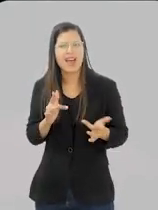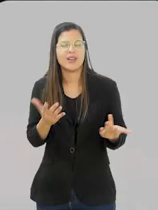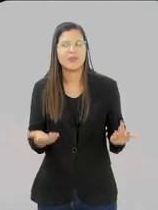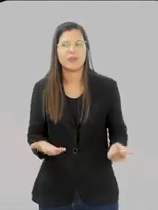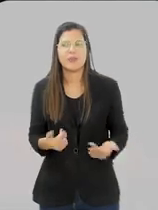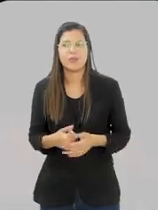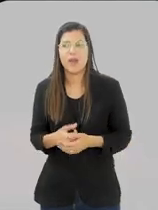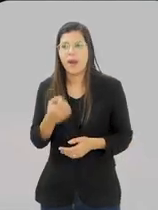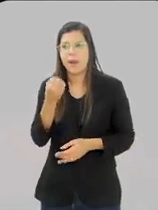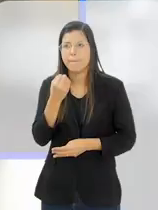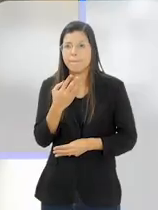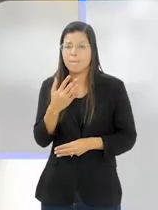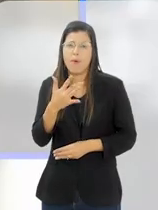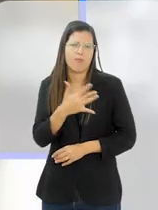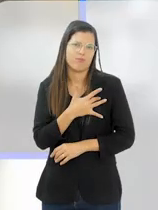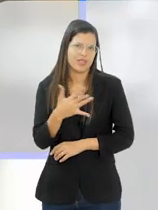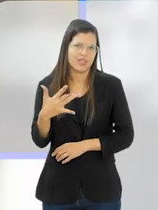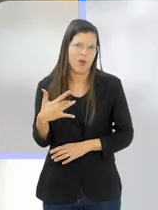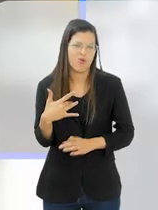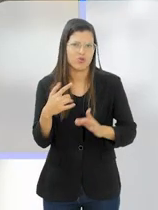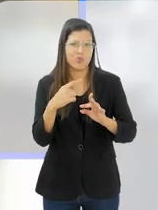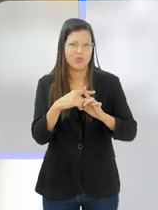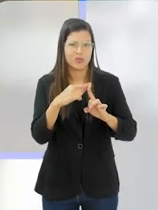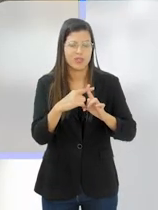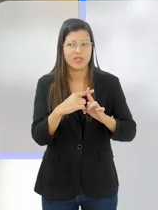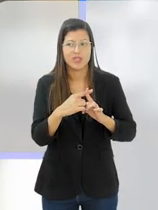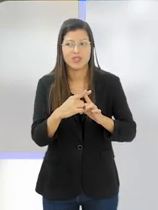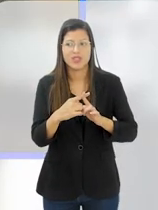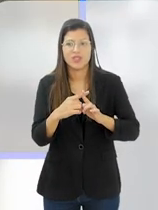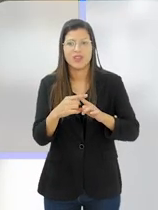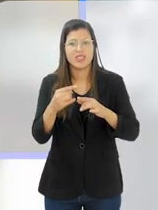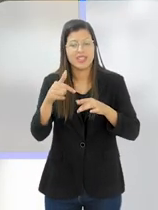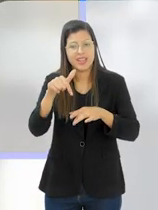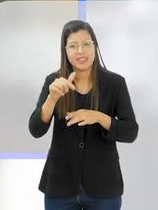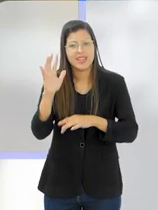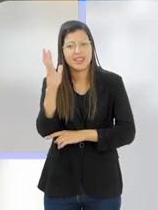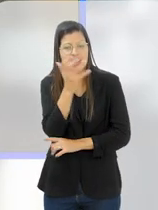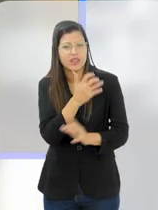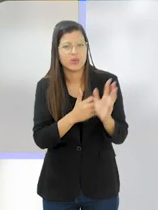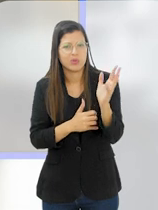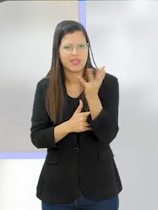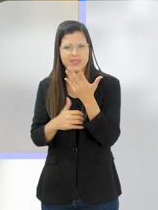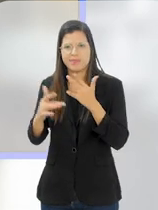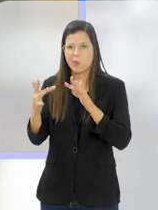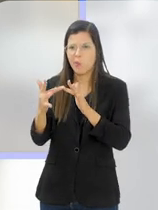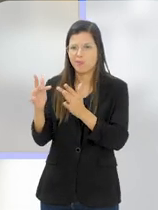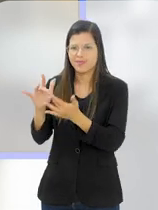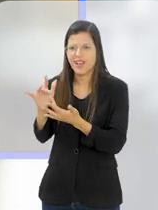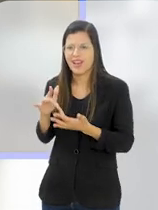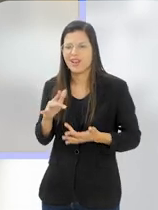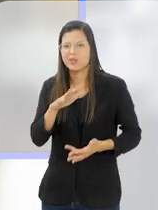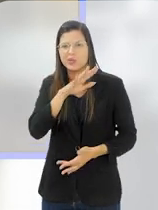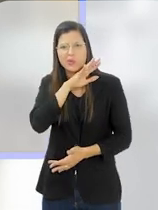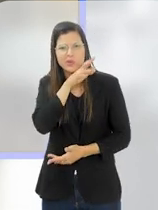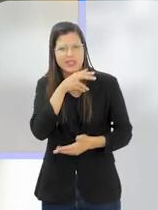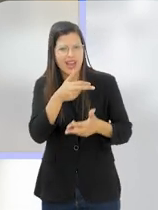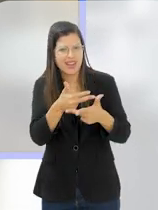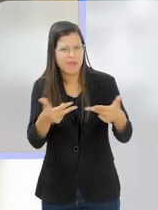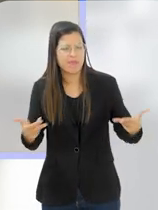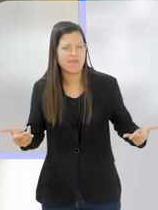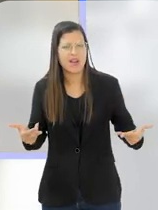o contato, que é bom até para a saúde das crianças, né, estar na natureza, ter contato com os animais